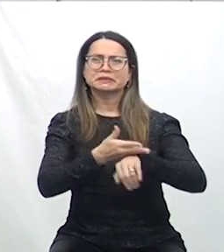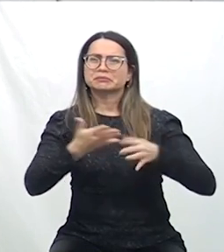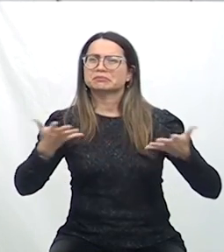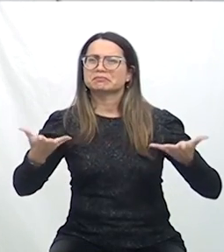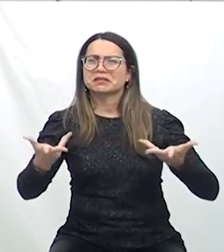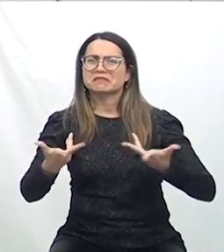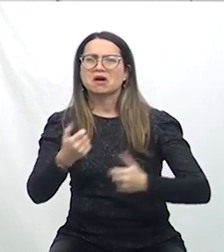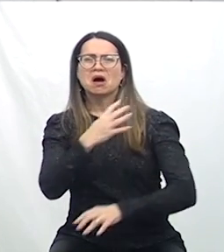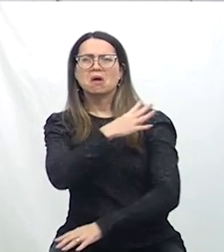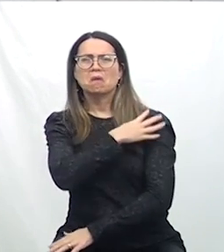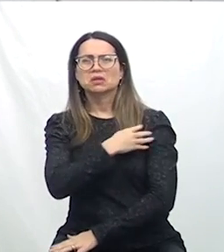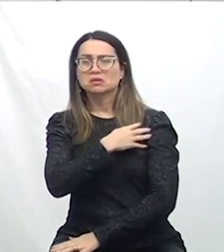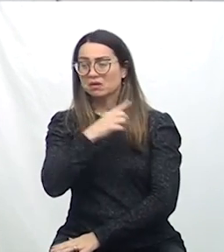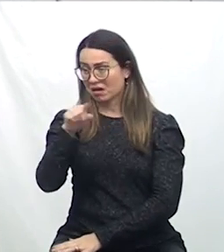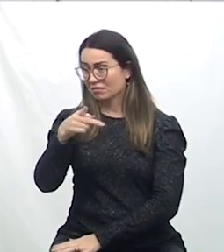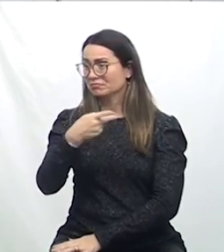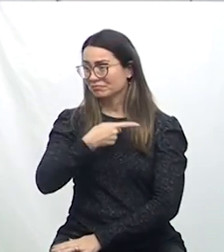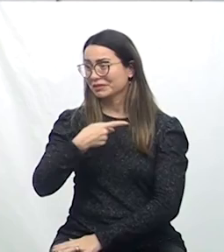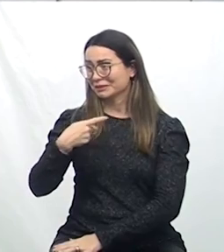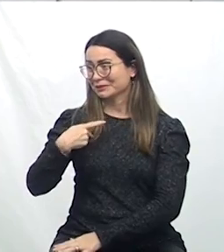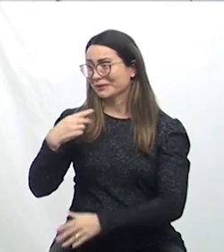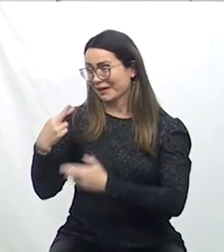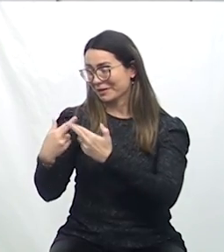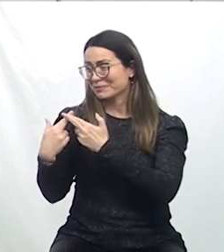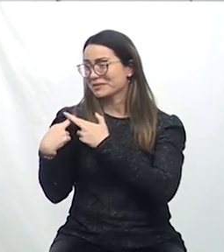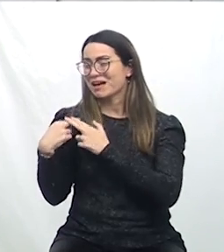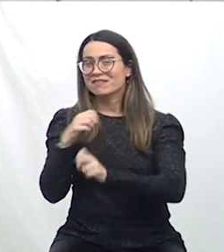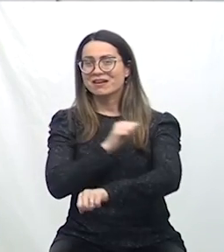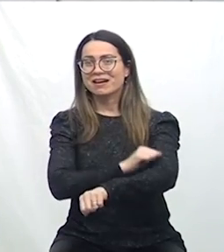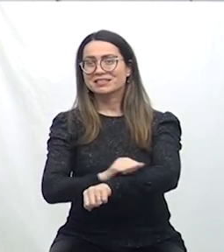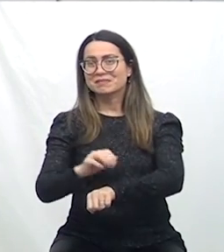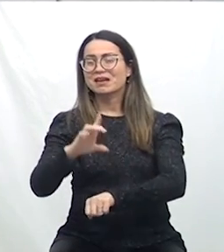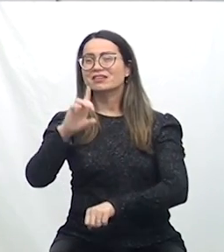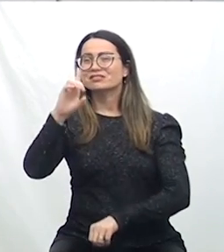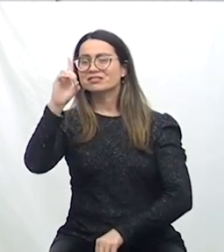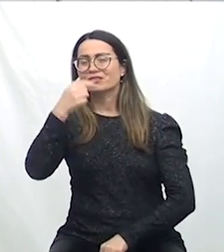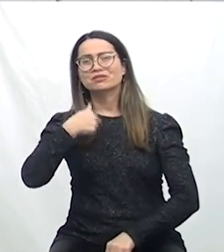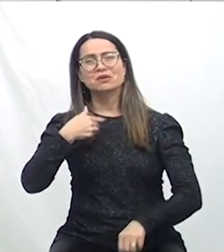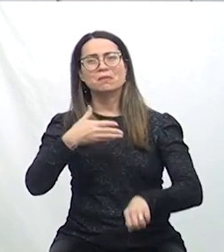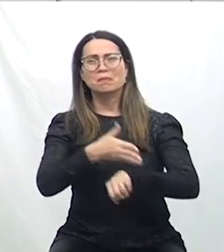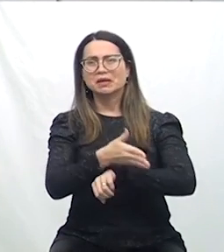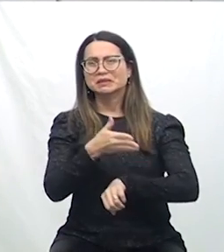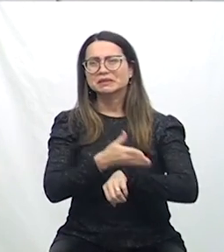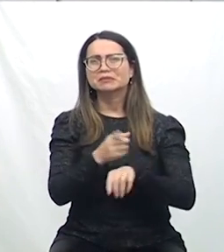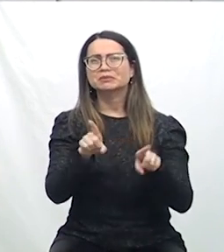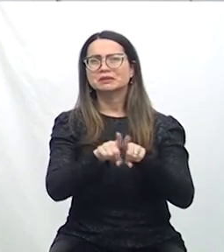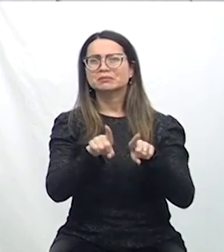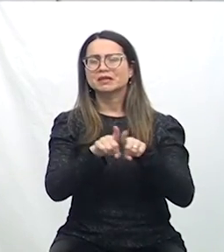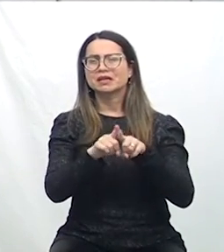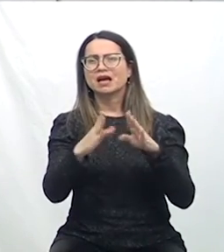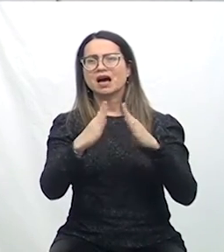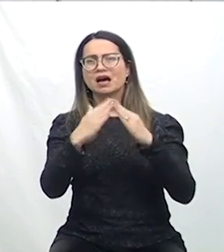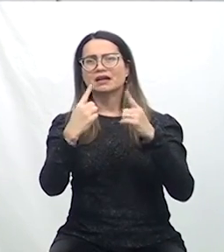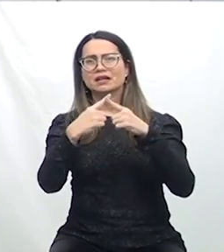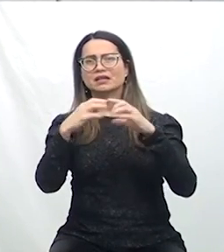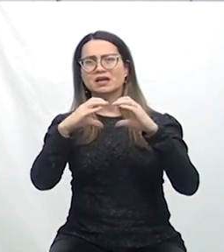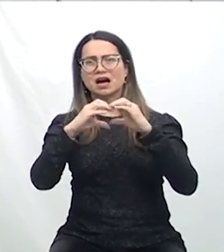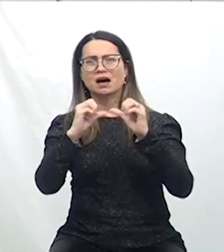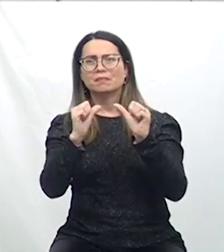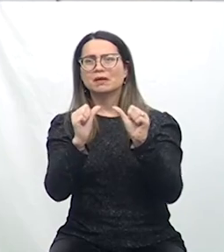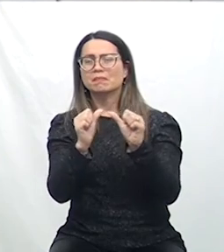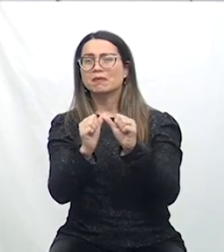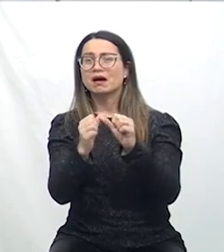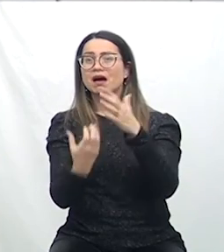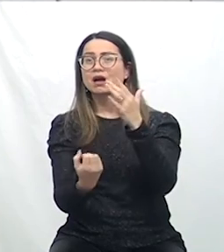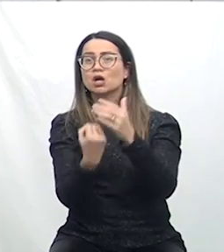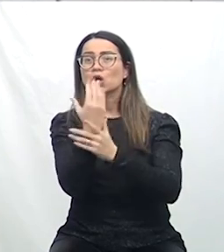Quadrangular, que é a igreja que o senhor está à frente, a Assembleia de Deus, a igreja qual eu faço parte, a igreja ABA, fez um